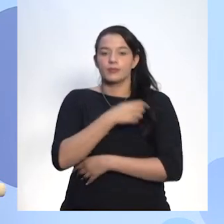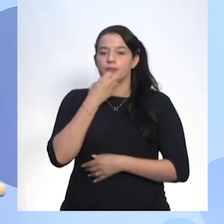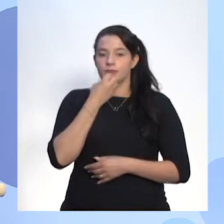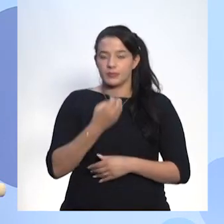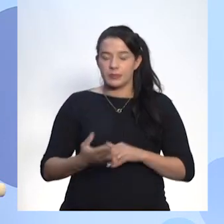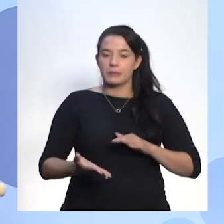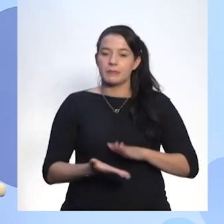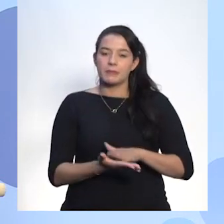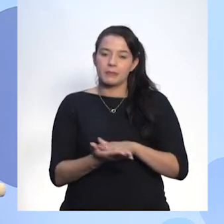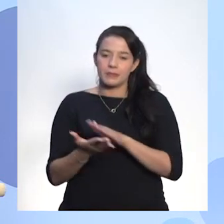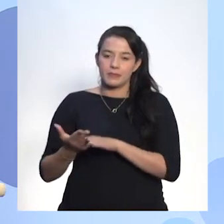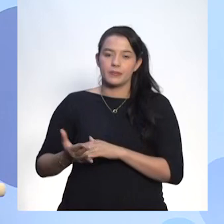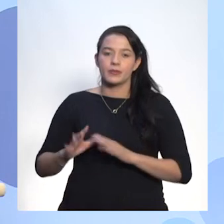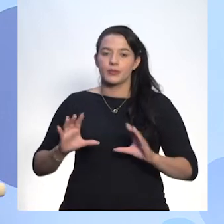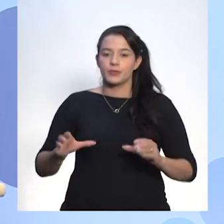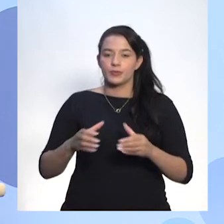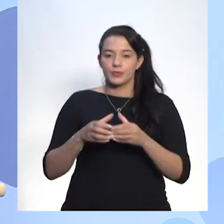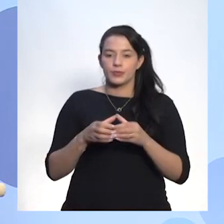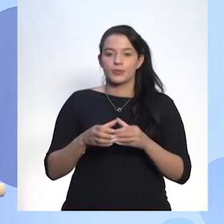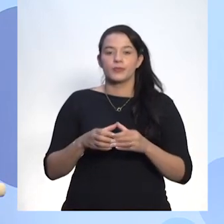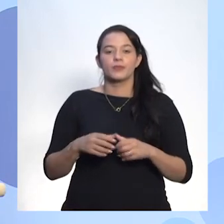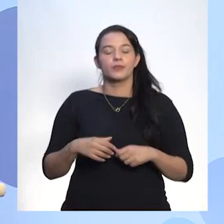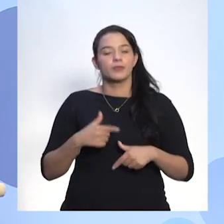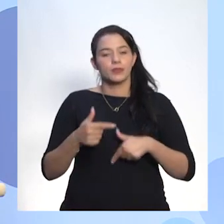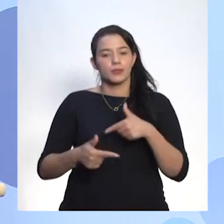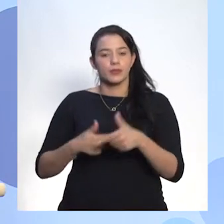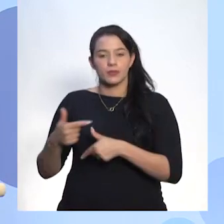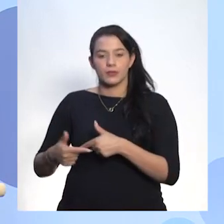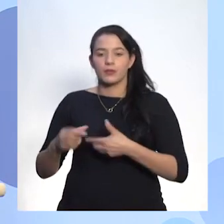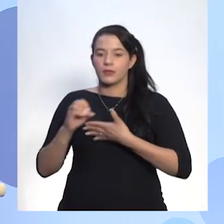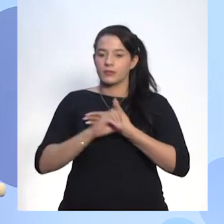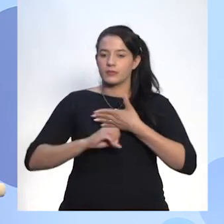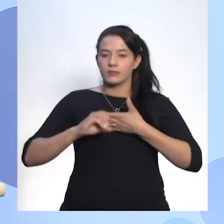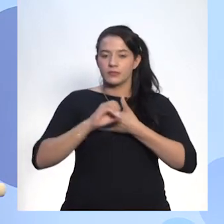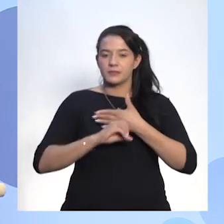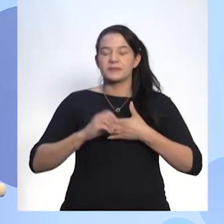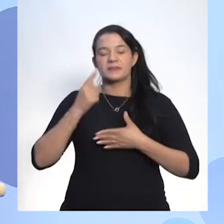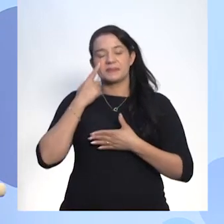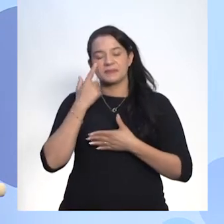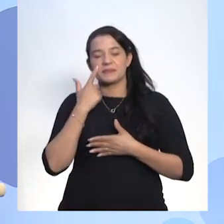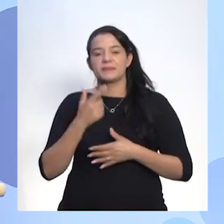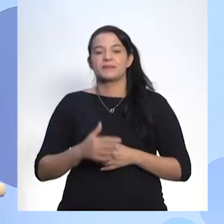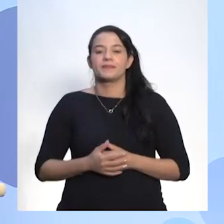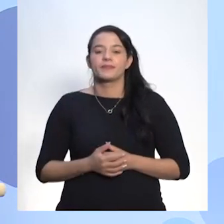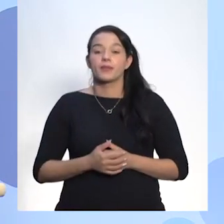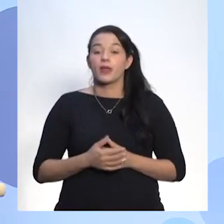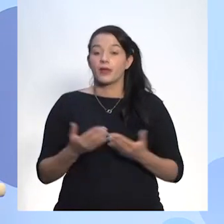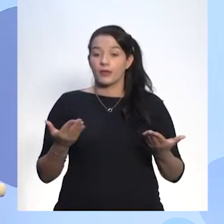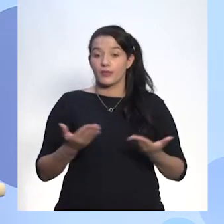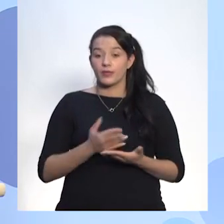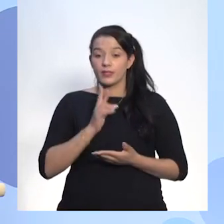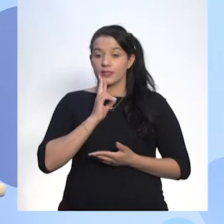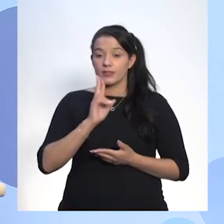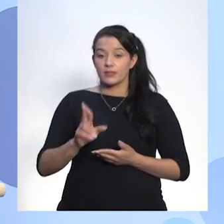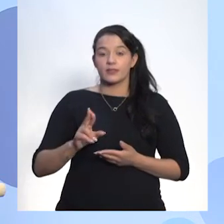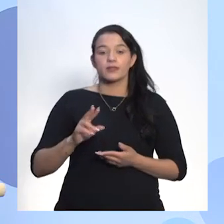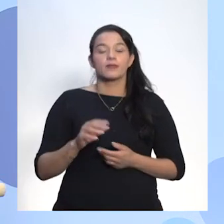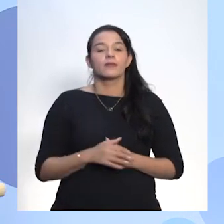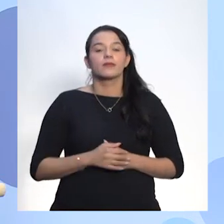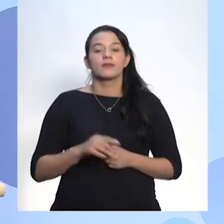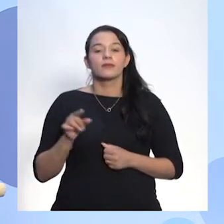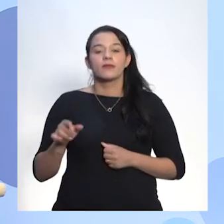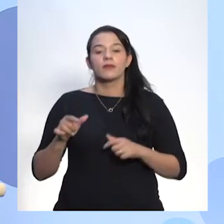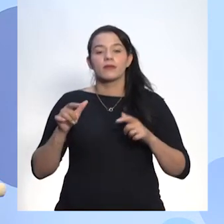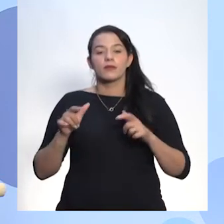sempre trabalhando e ligada aqui no Centro de Mídias. Ela diz assim, a resposta, né, da aluna Kathleen, do 9º